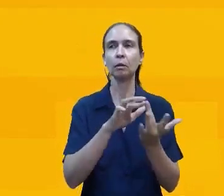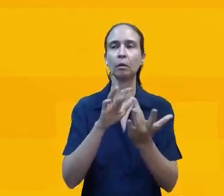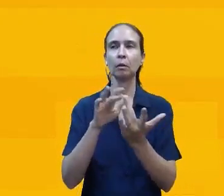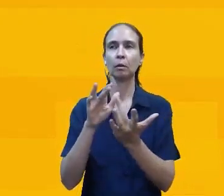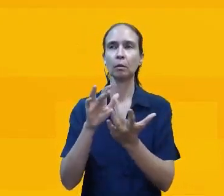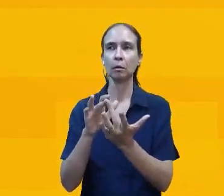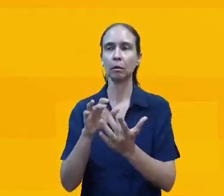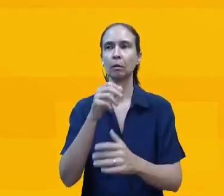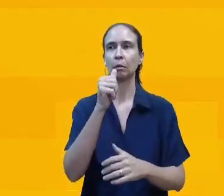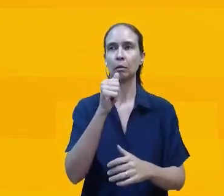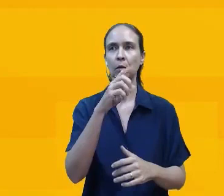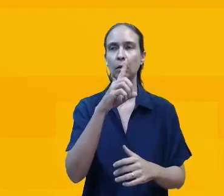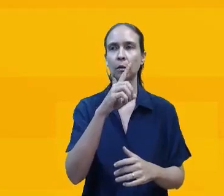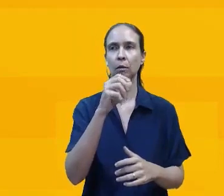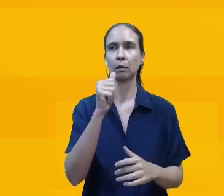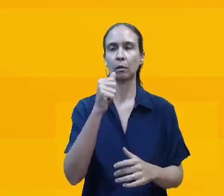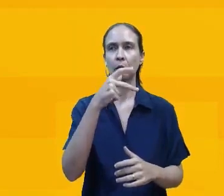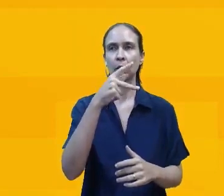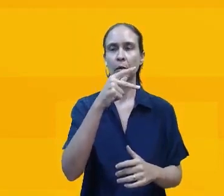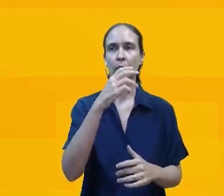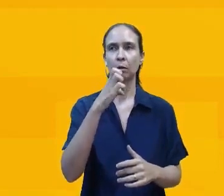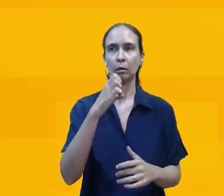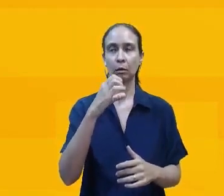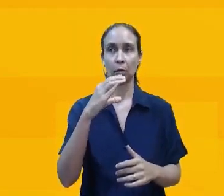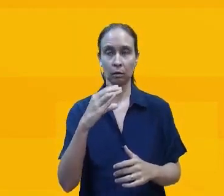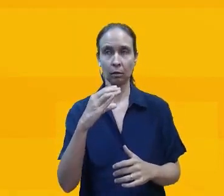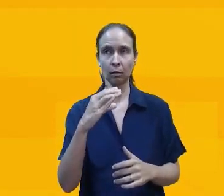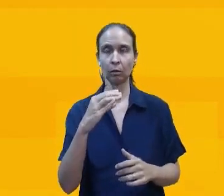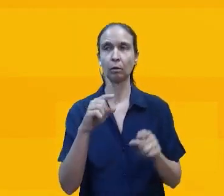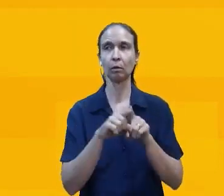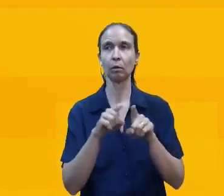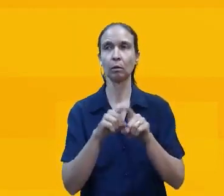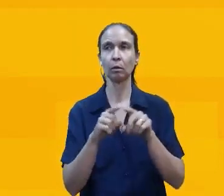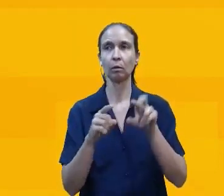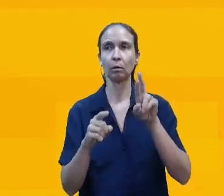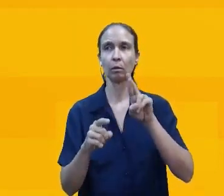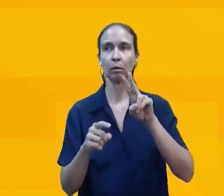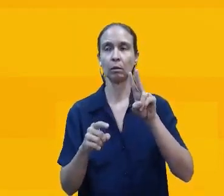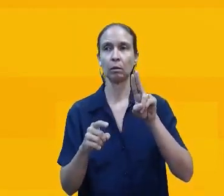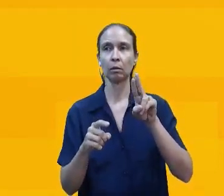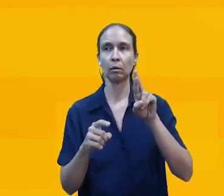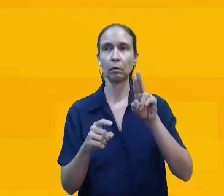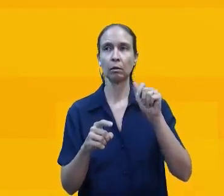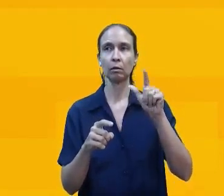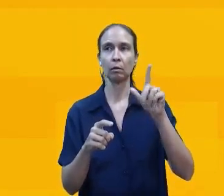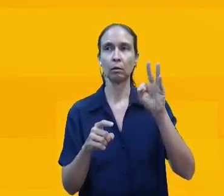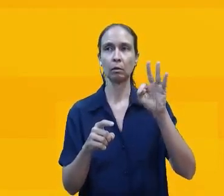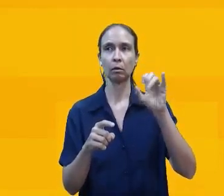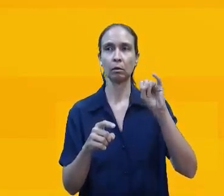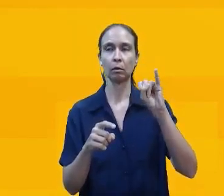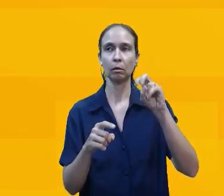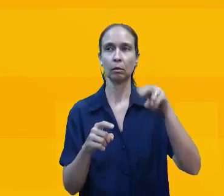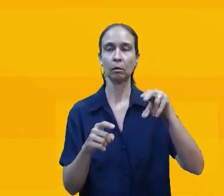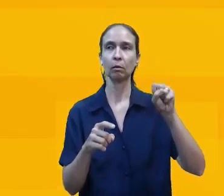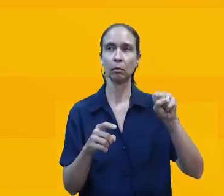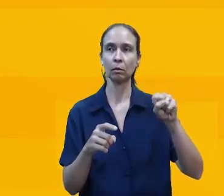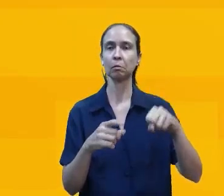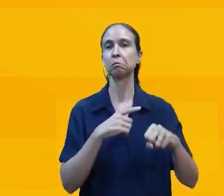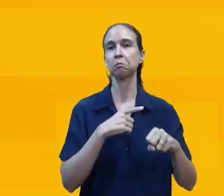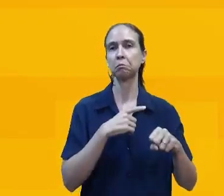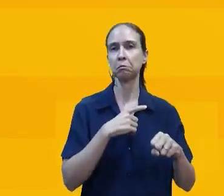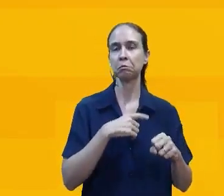E assim, nós tínhamos visitas mensais no começo do projeto, nos